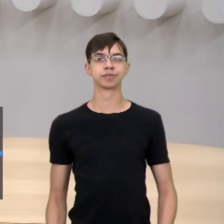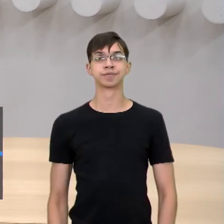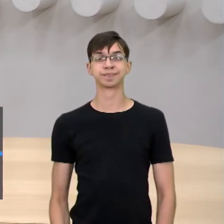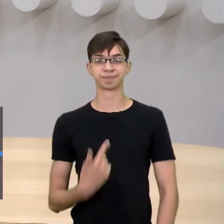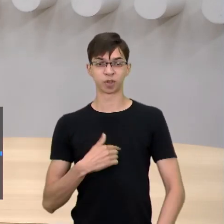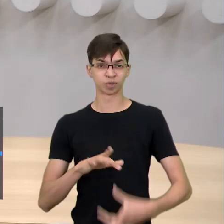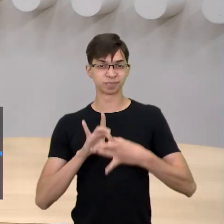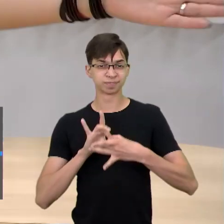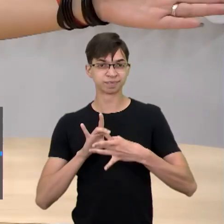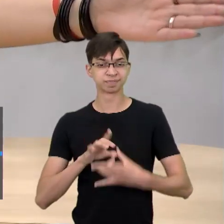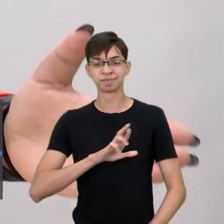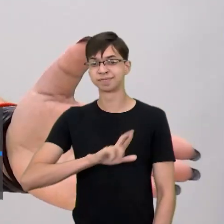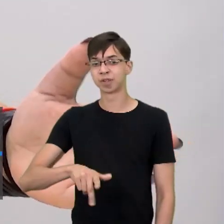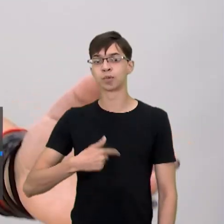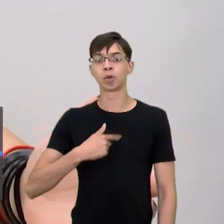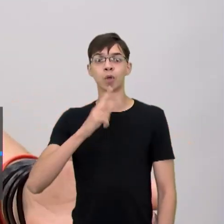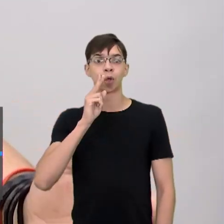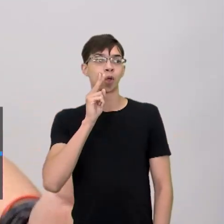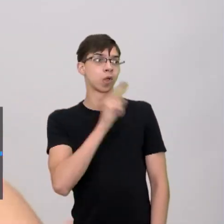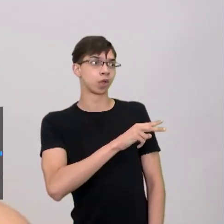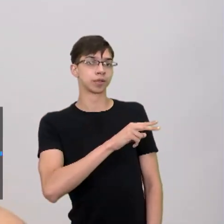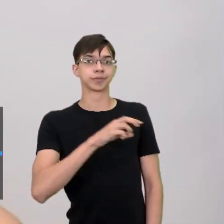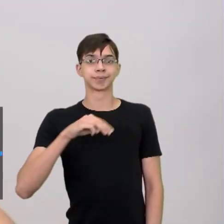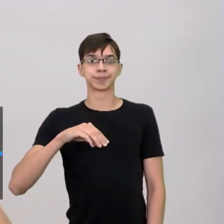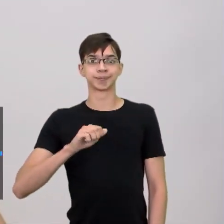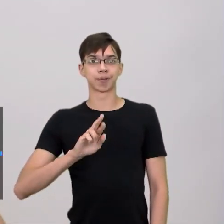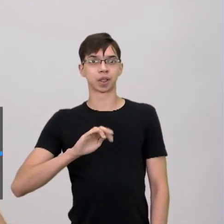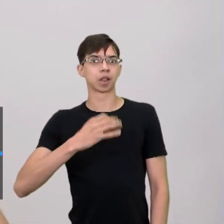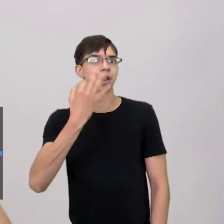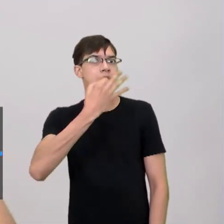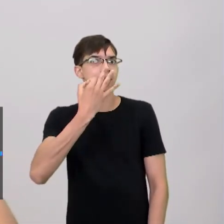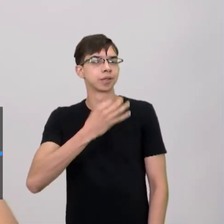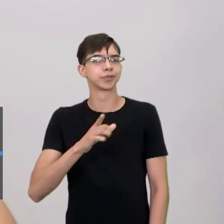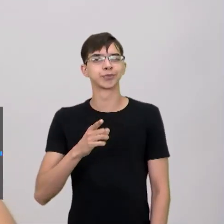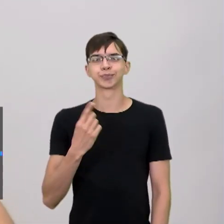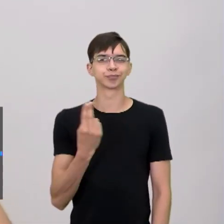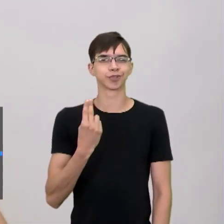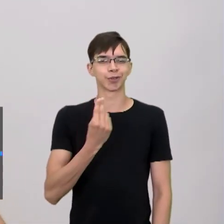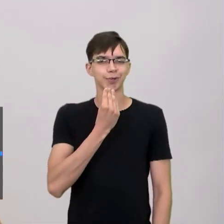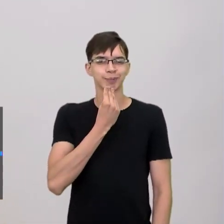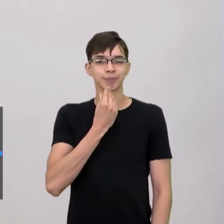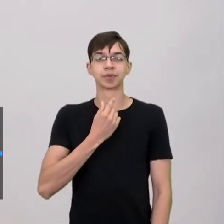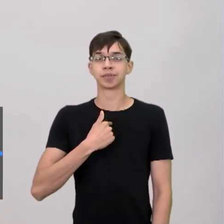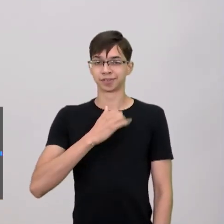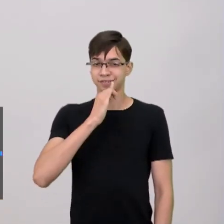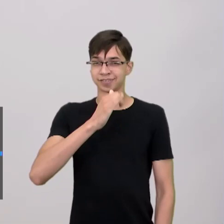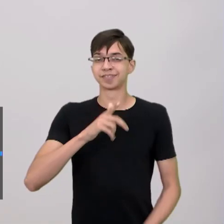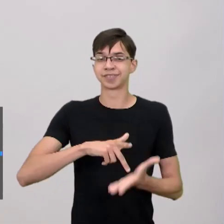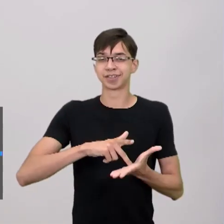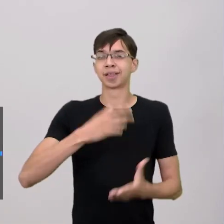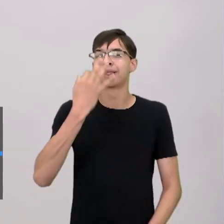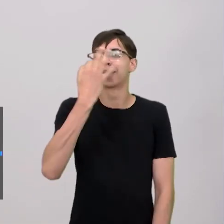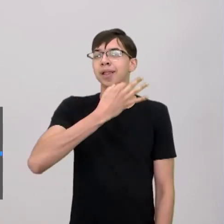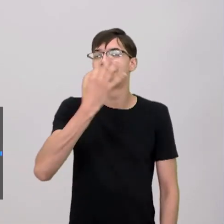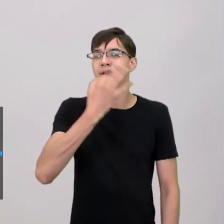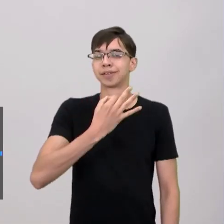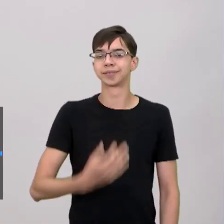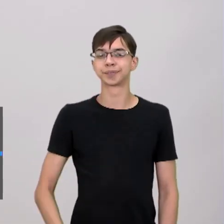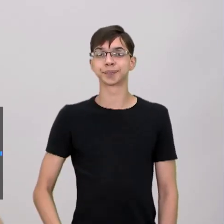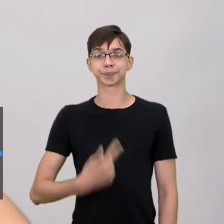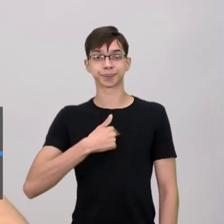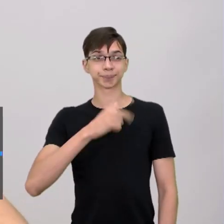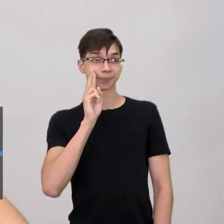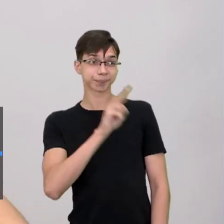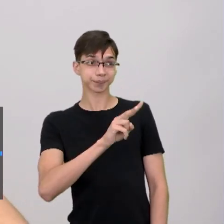então eu vou olhar pra Marília, que tá ao meu lado. Linda. Vocês não têm essa oportunidade, mas eu tô dizendo pra vocês. Ela é linda, tá? Tô olhando aqui pra